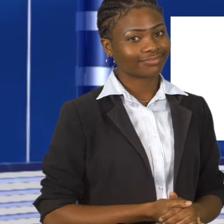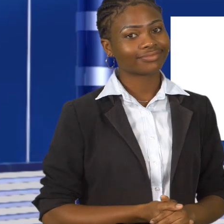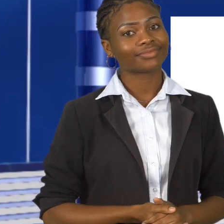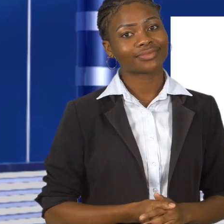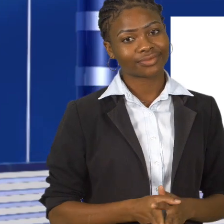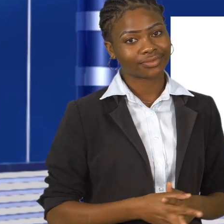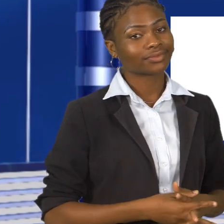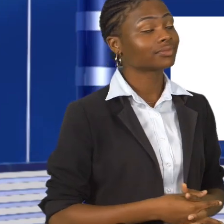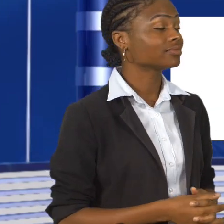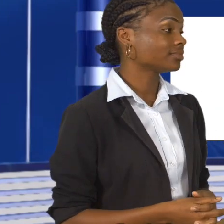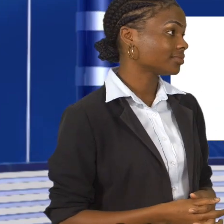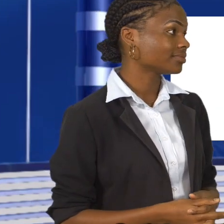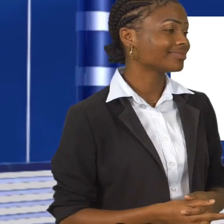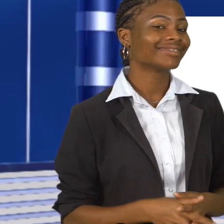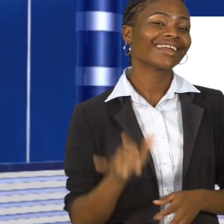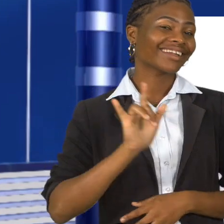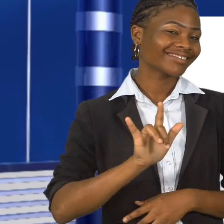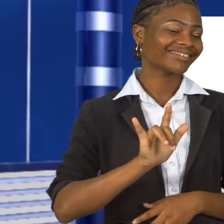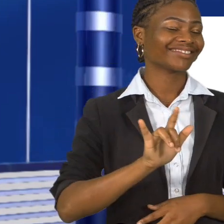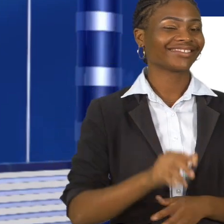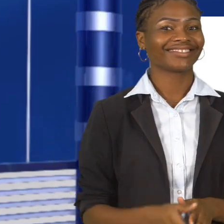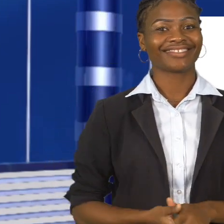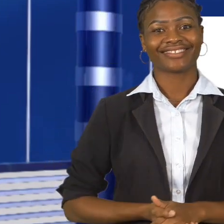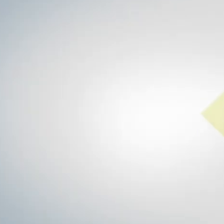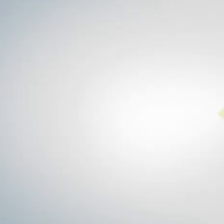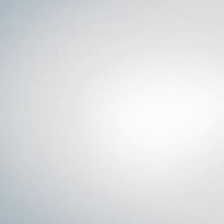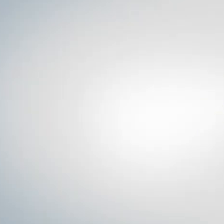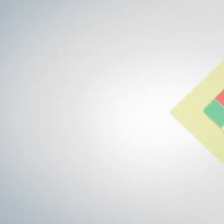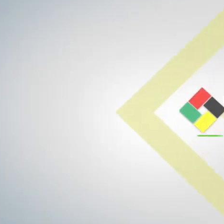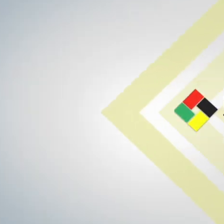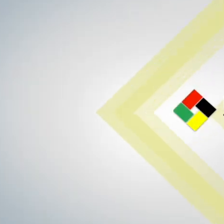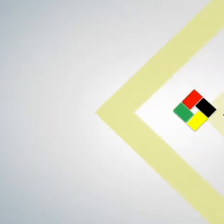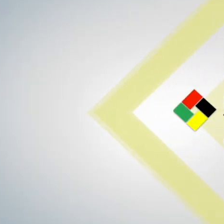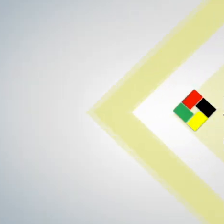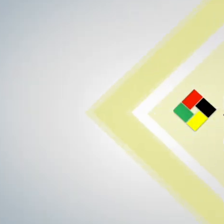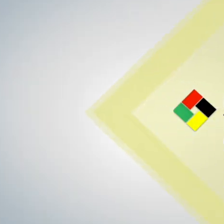matérias nas nossas contas do Facebook e YouTube. Zimbabue. Zimbabue. Zimbabue. Zimbabue.